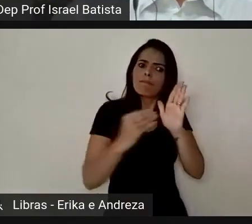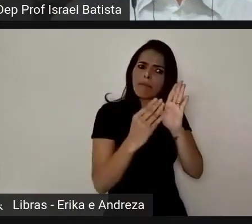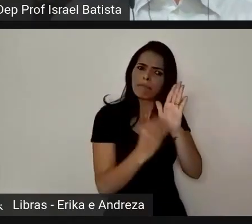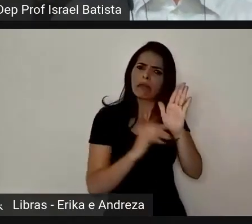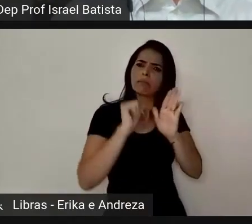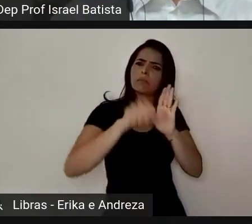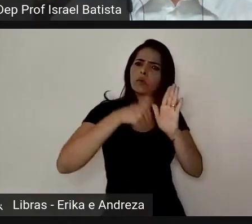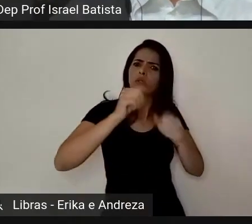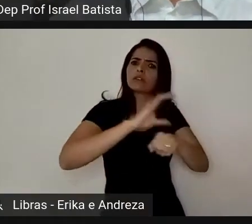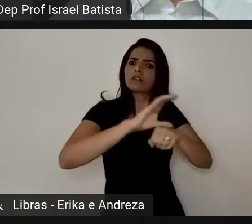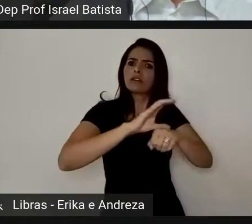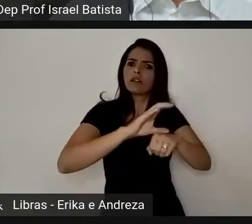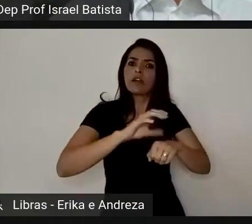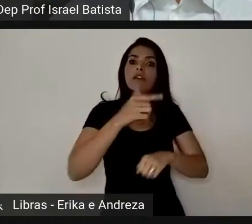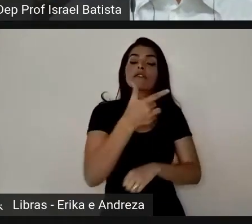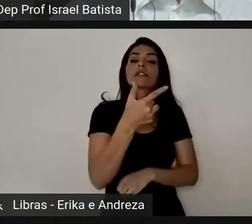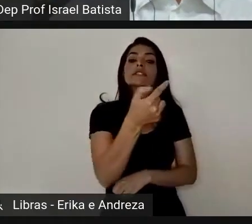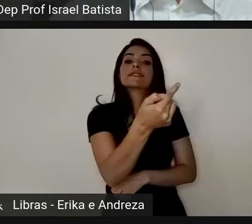Marilene disse,